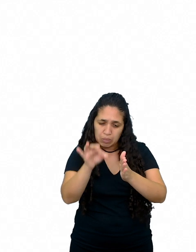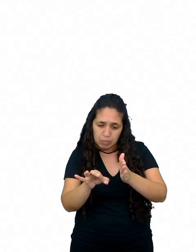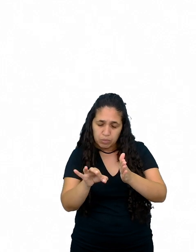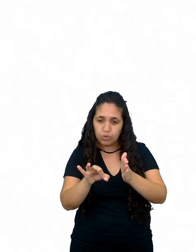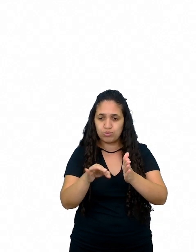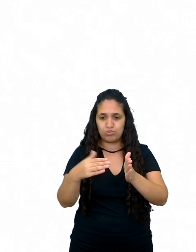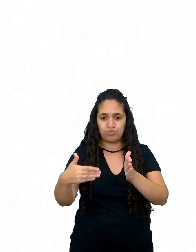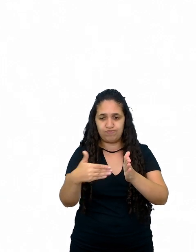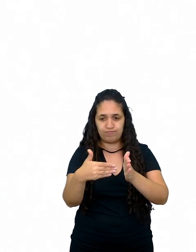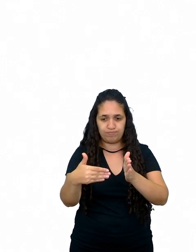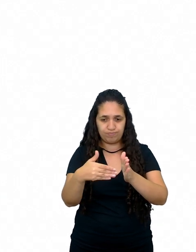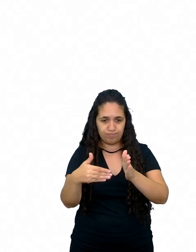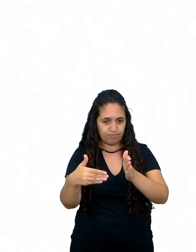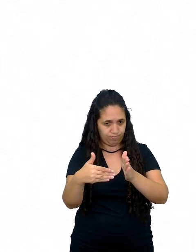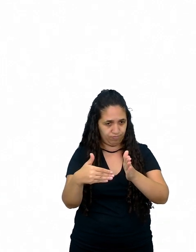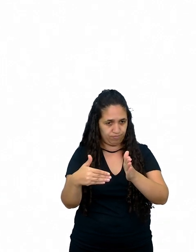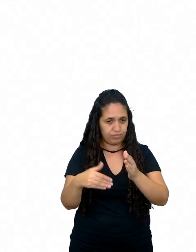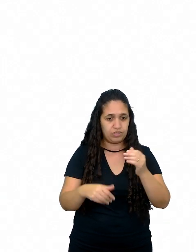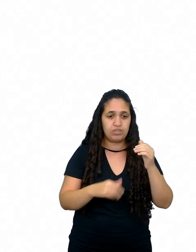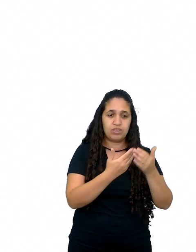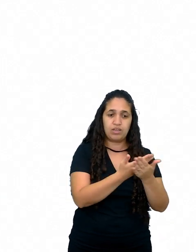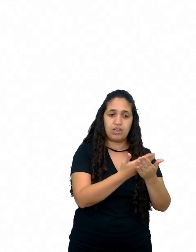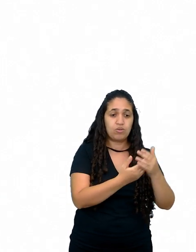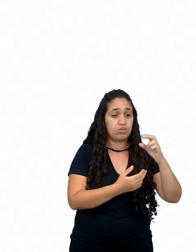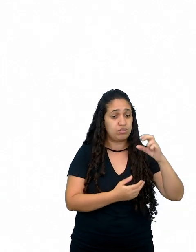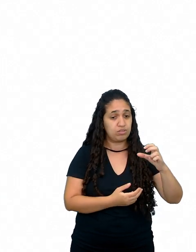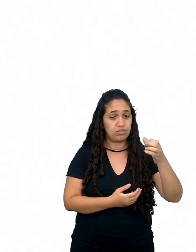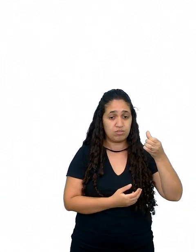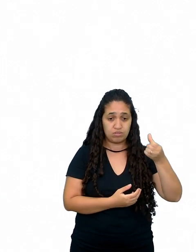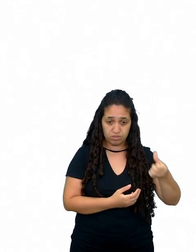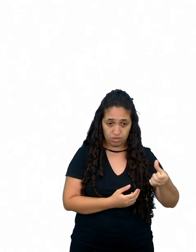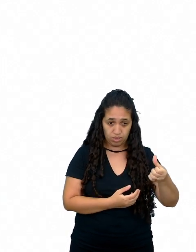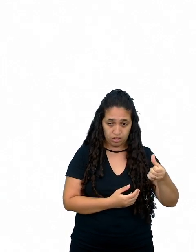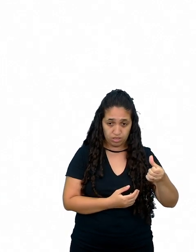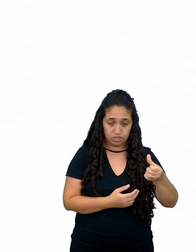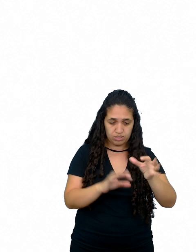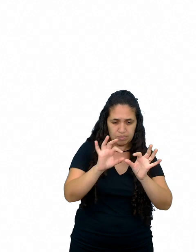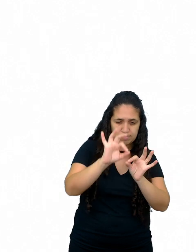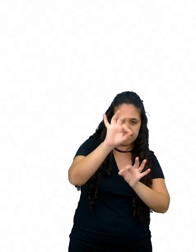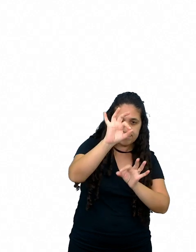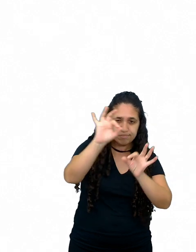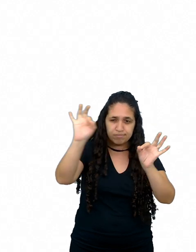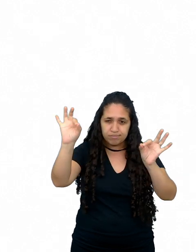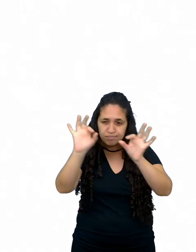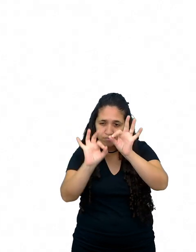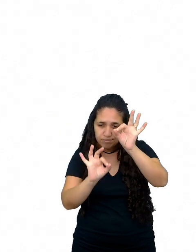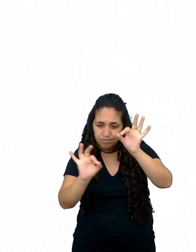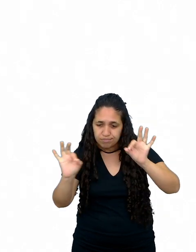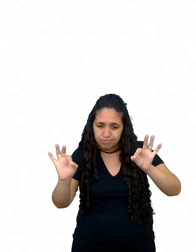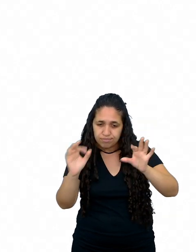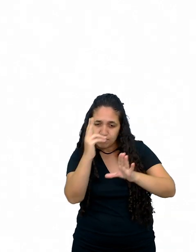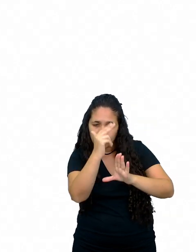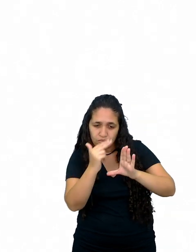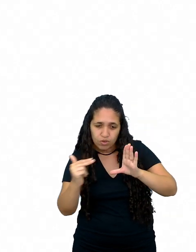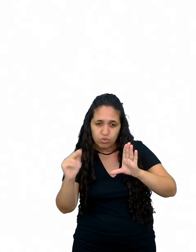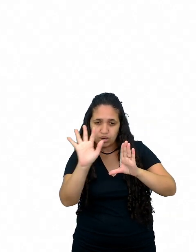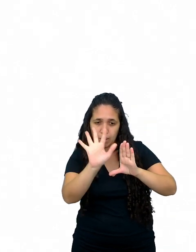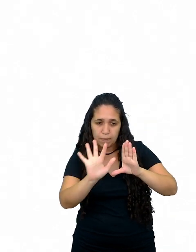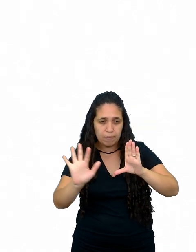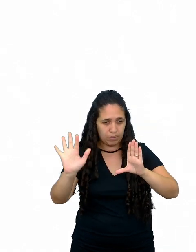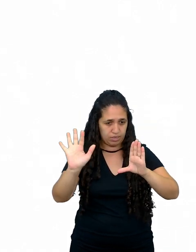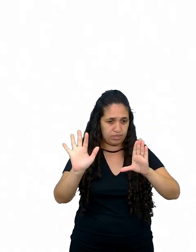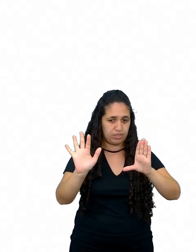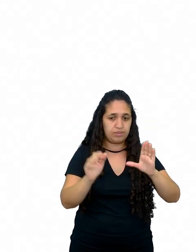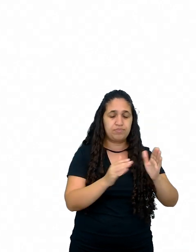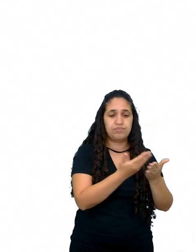médio. E a aula 5 e 6, perímetro de figuras planas. Aula 7 e